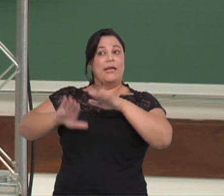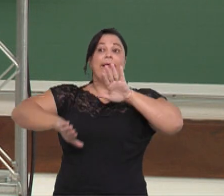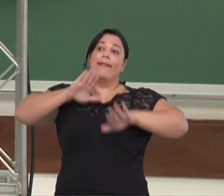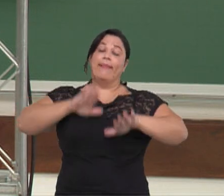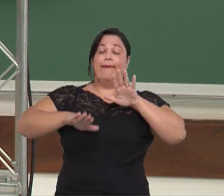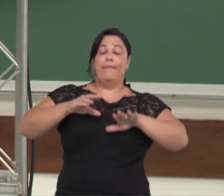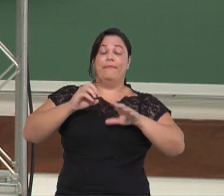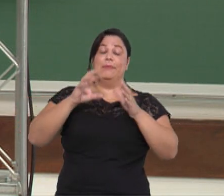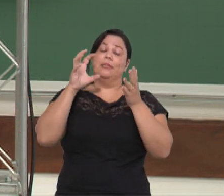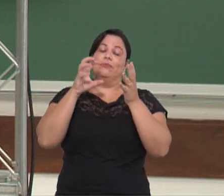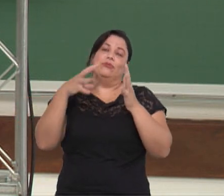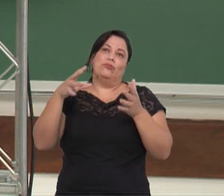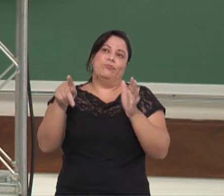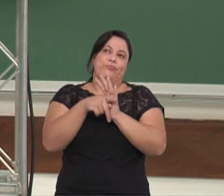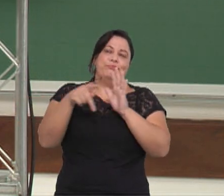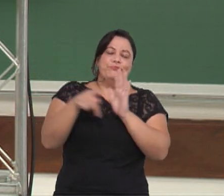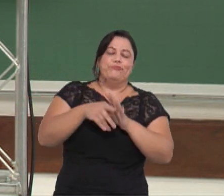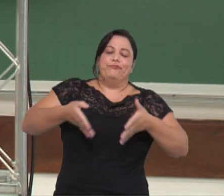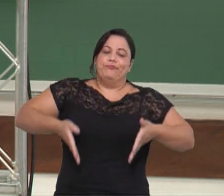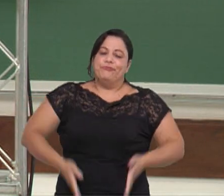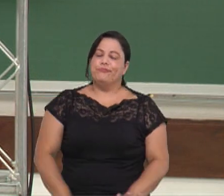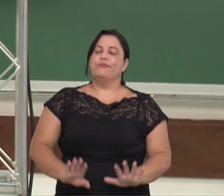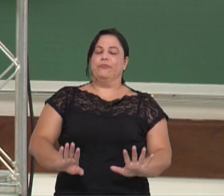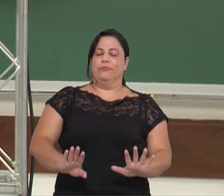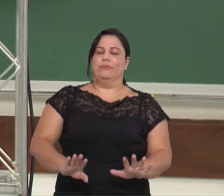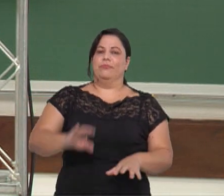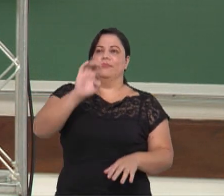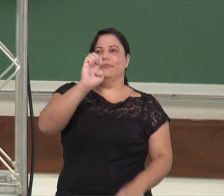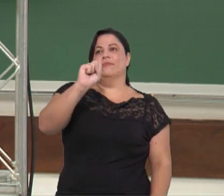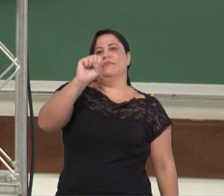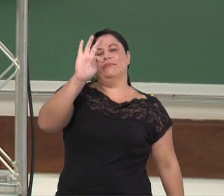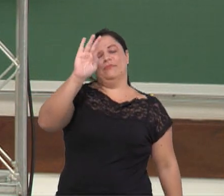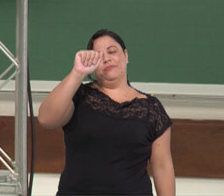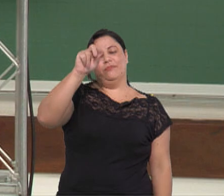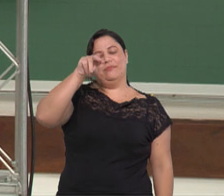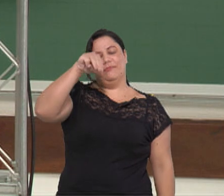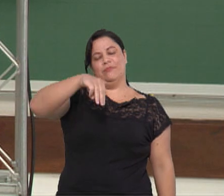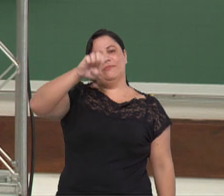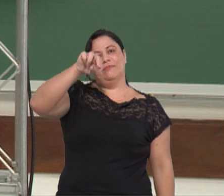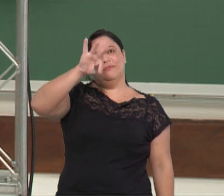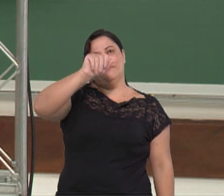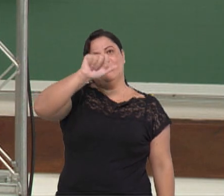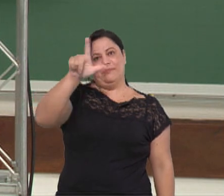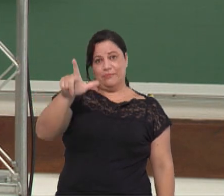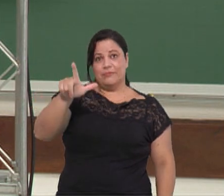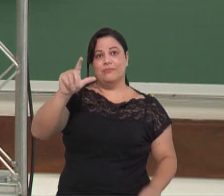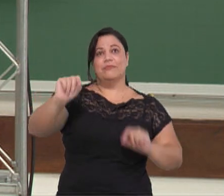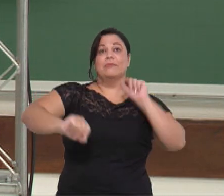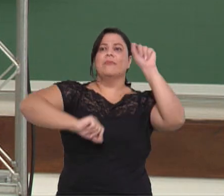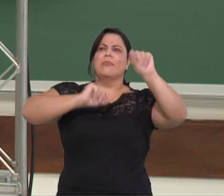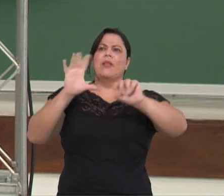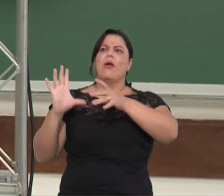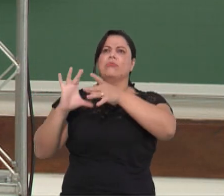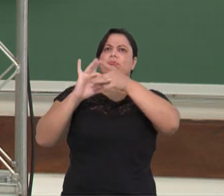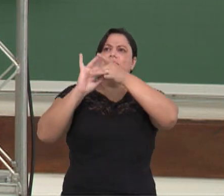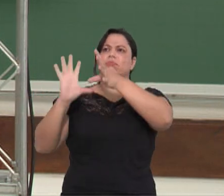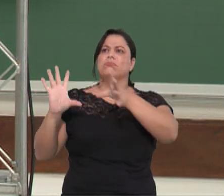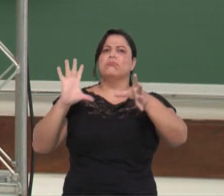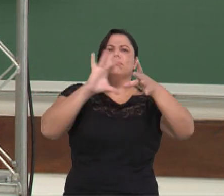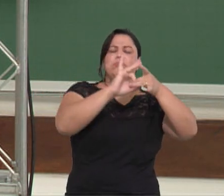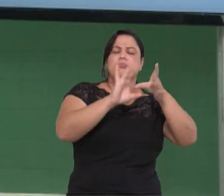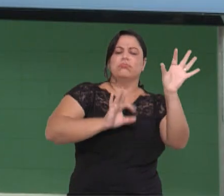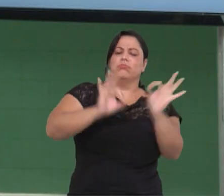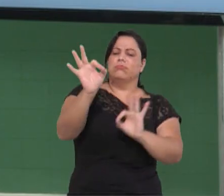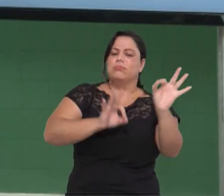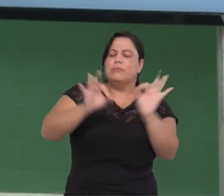chamado de estamental, ela fazia parte de uma organização